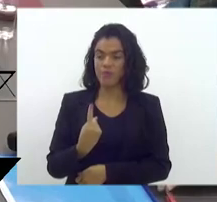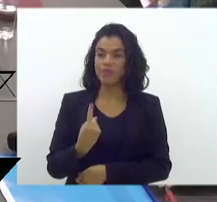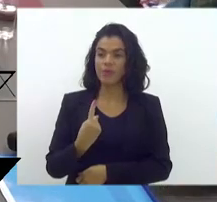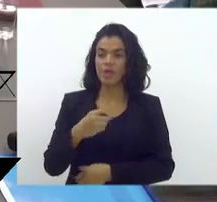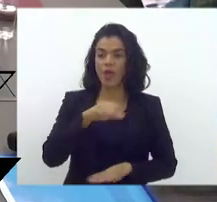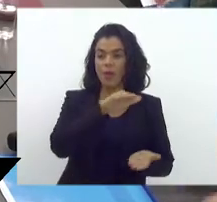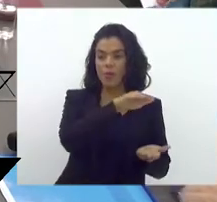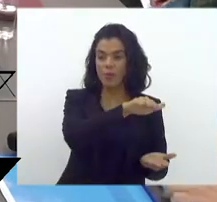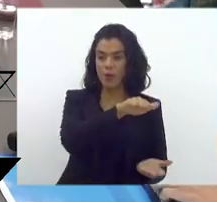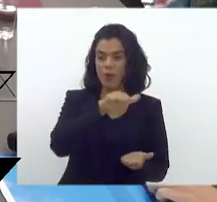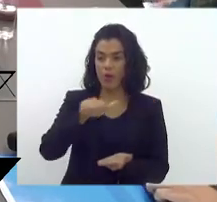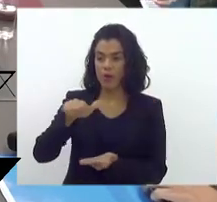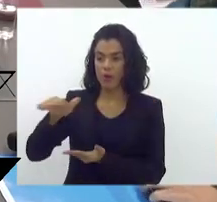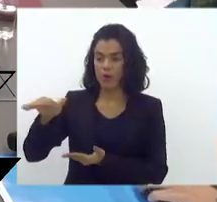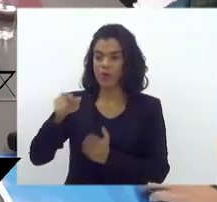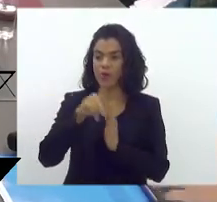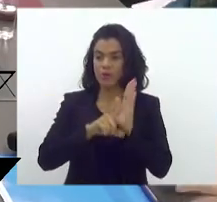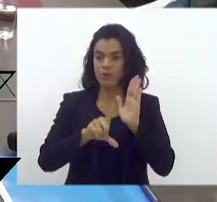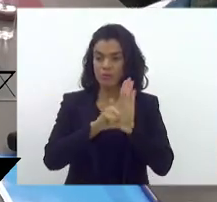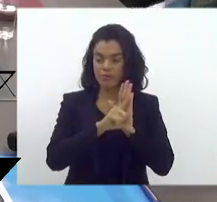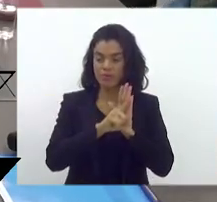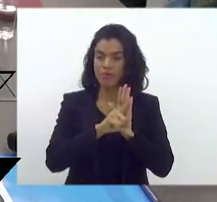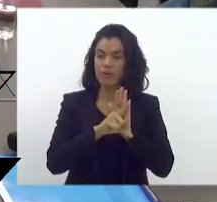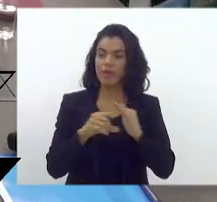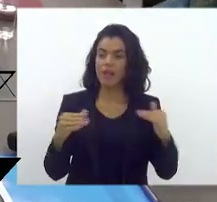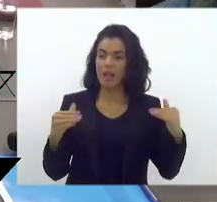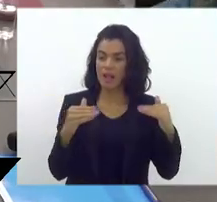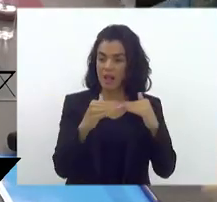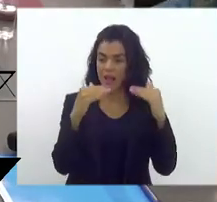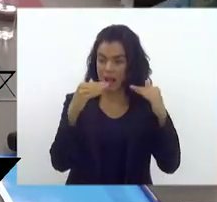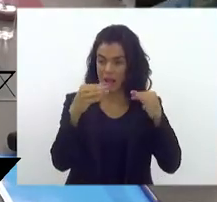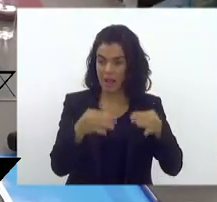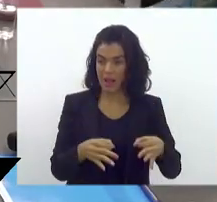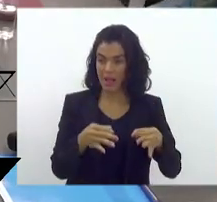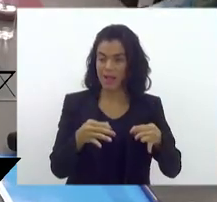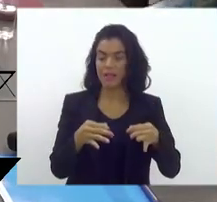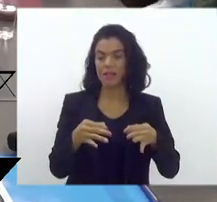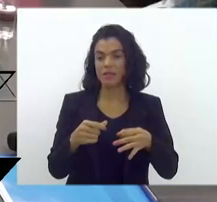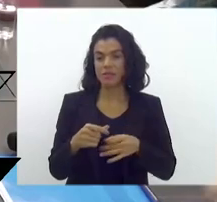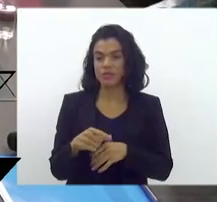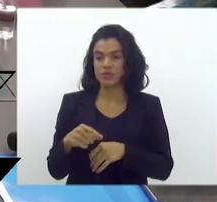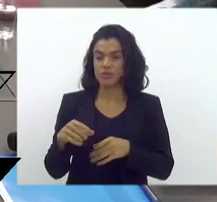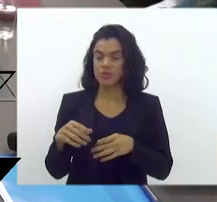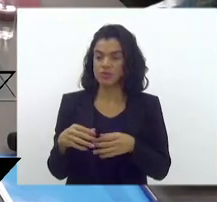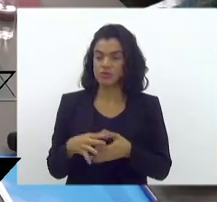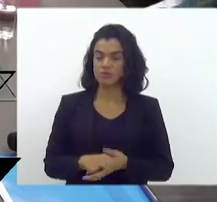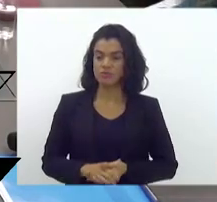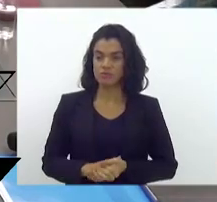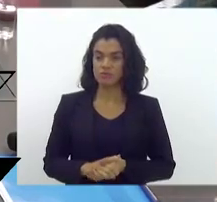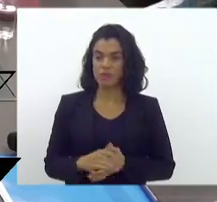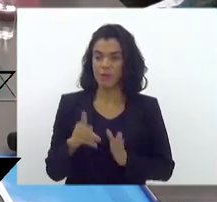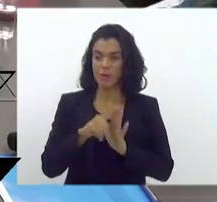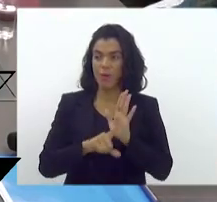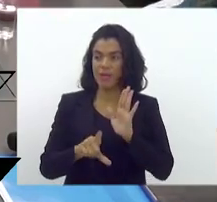de projetos sobre constitucionalidade, legalidade e juridicidade. Projeto número 1 é o